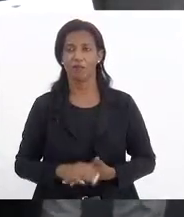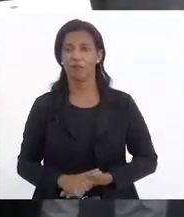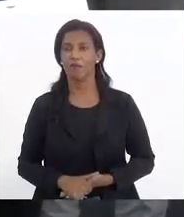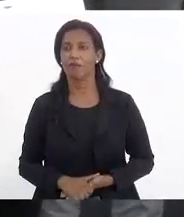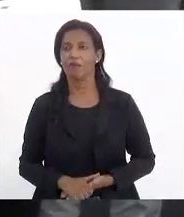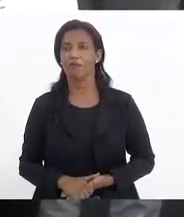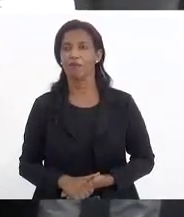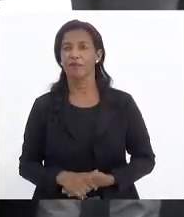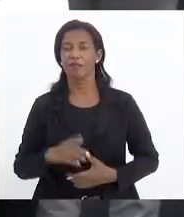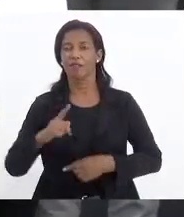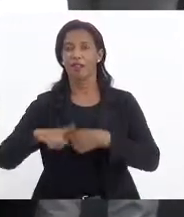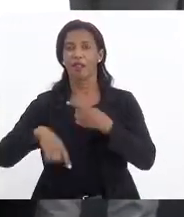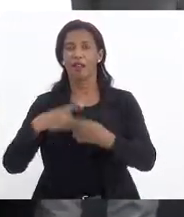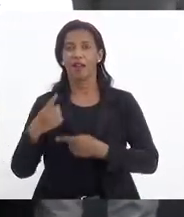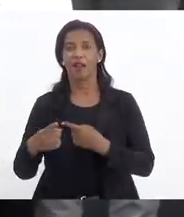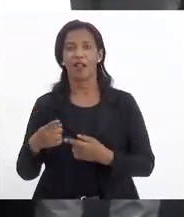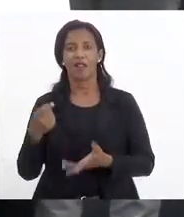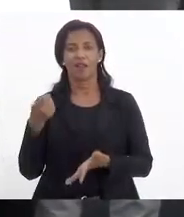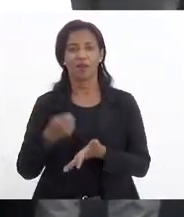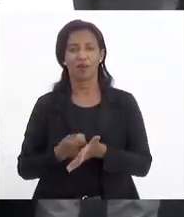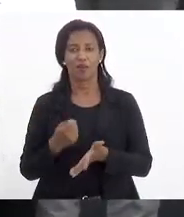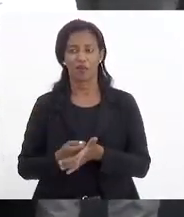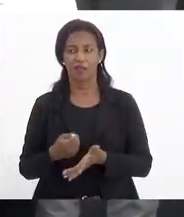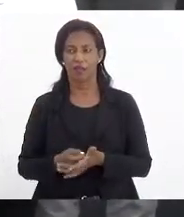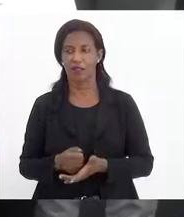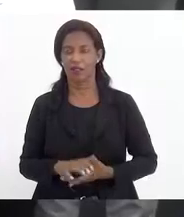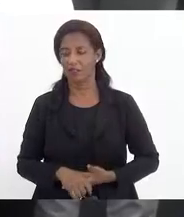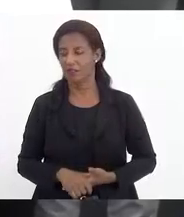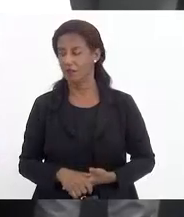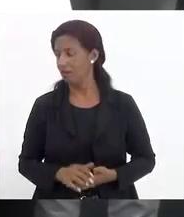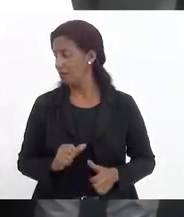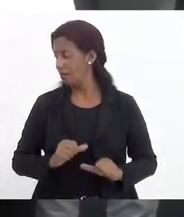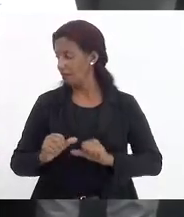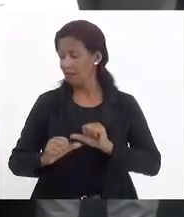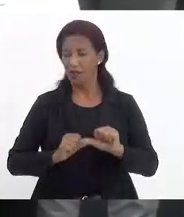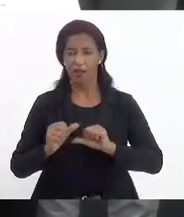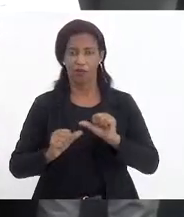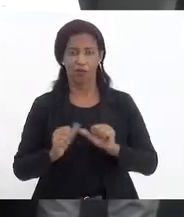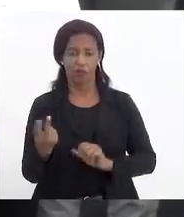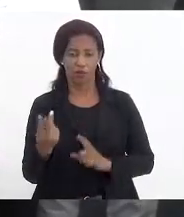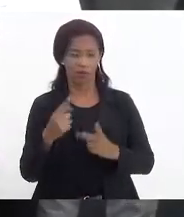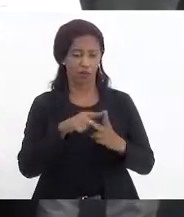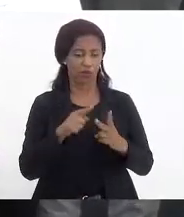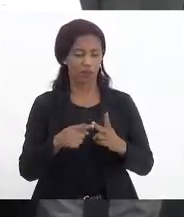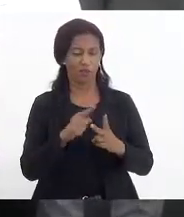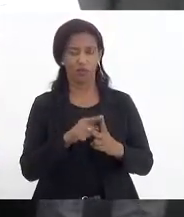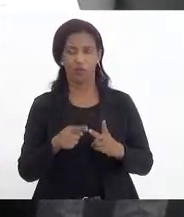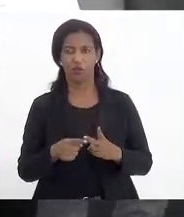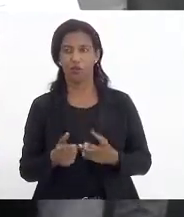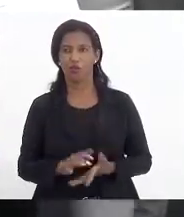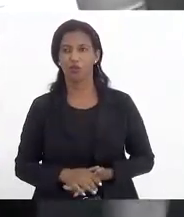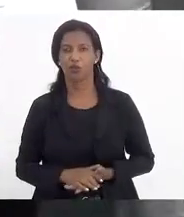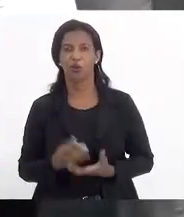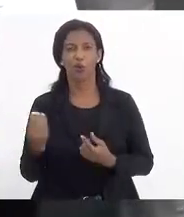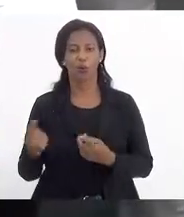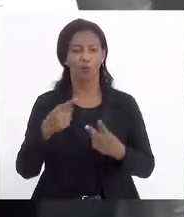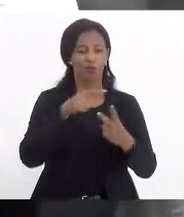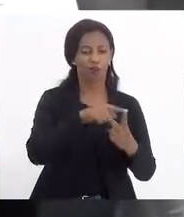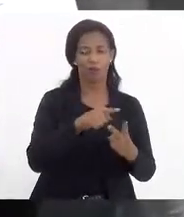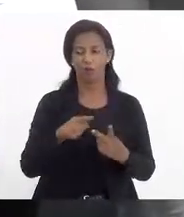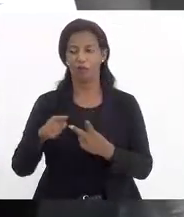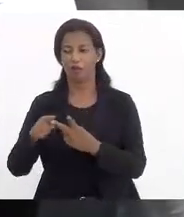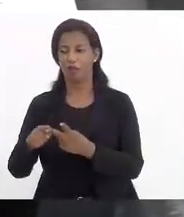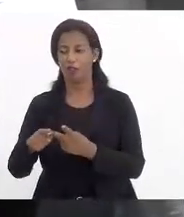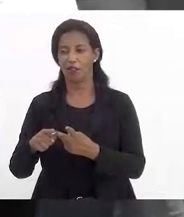Até depois do decreto, porque é a lei que prevê as exceções. E ela modificou as outras duas. Como é que você cita duas e não cita a terceira